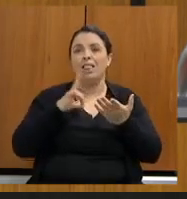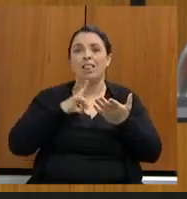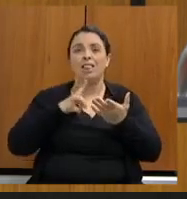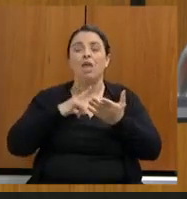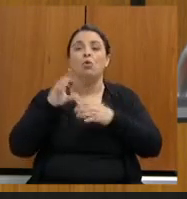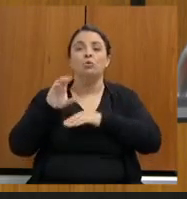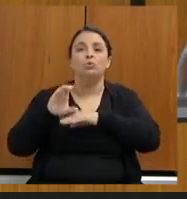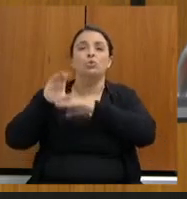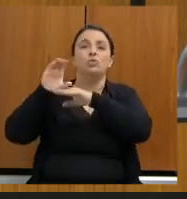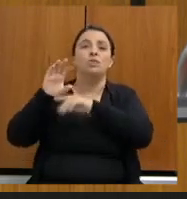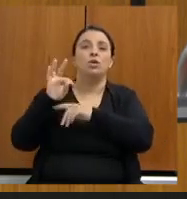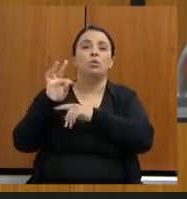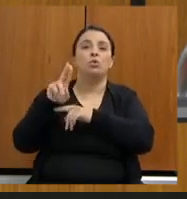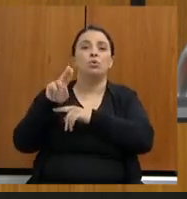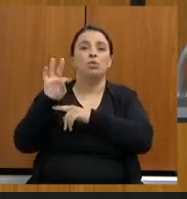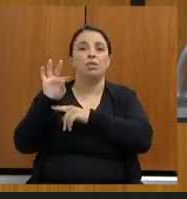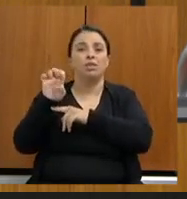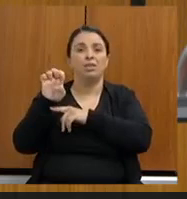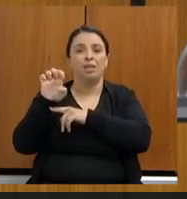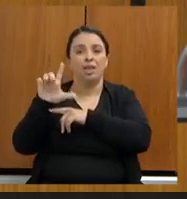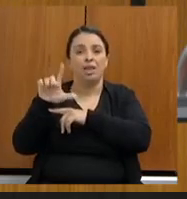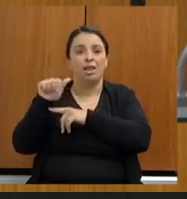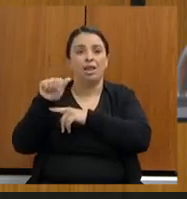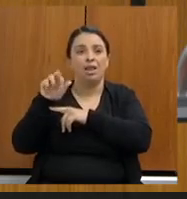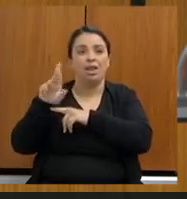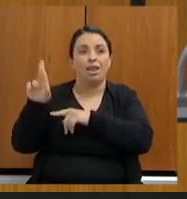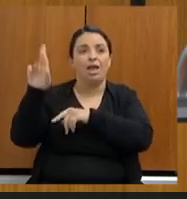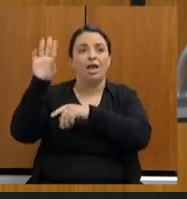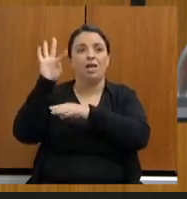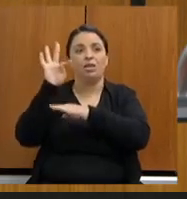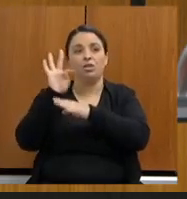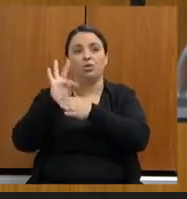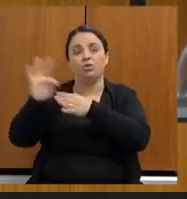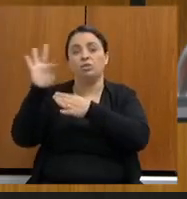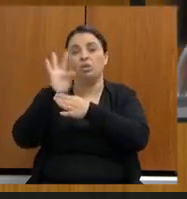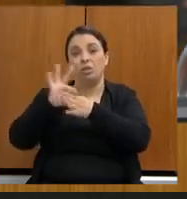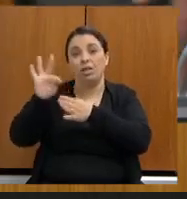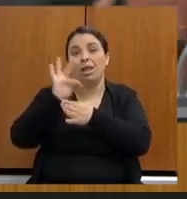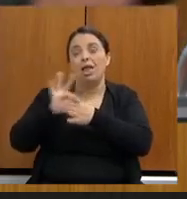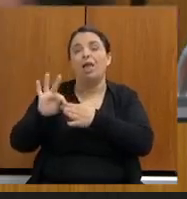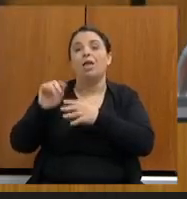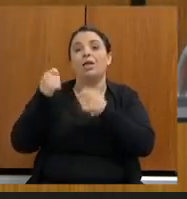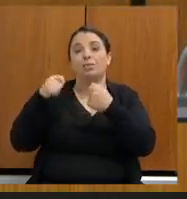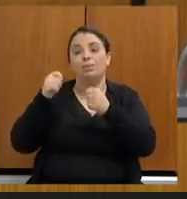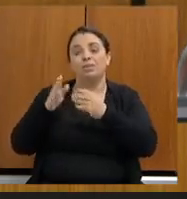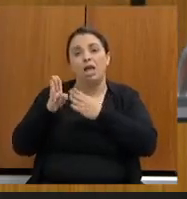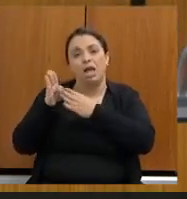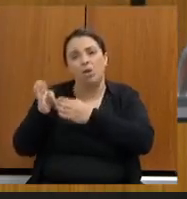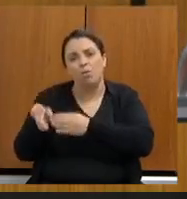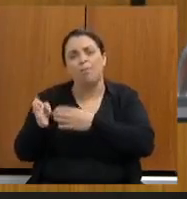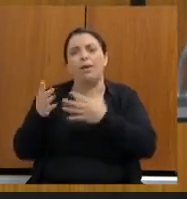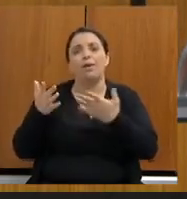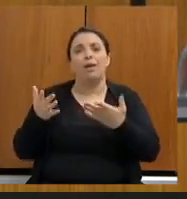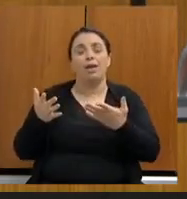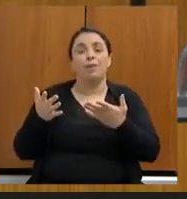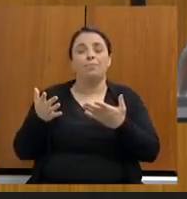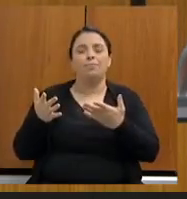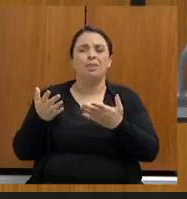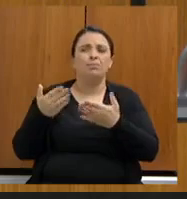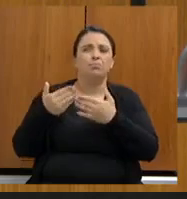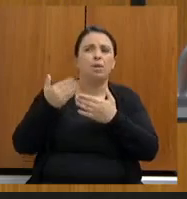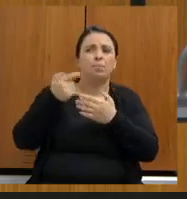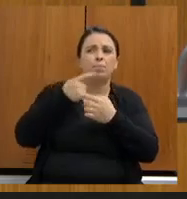que tem que atuar nessa questão acompanhar recentemente eu tive em